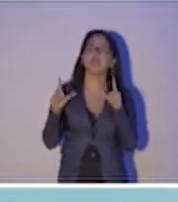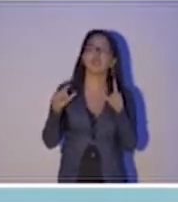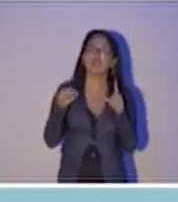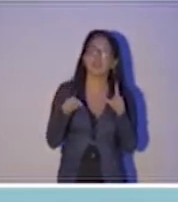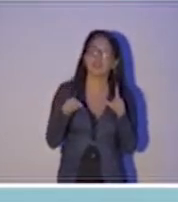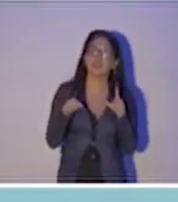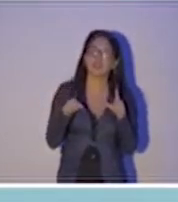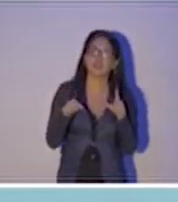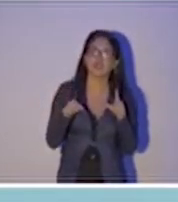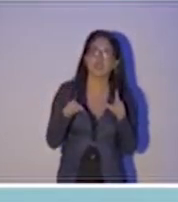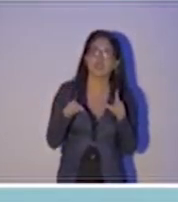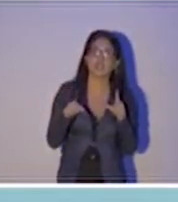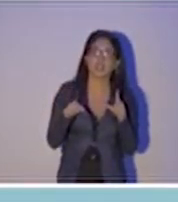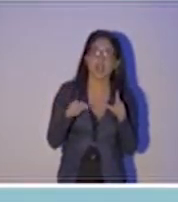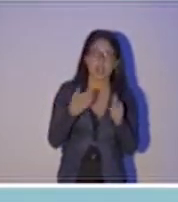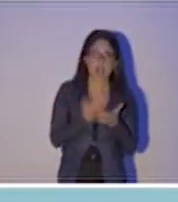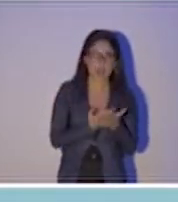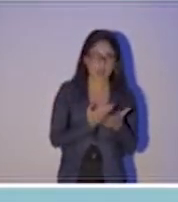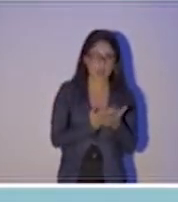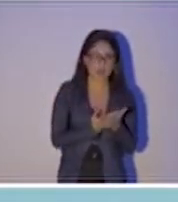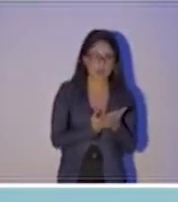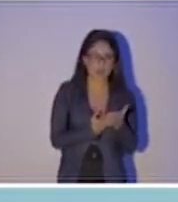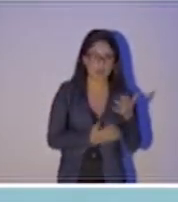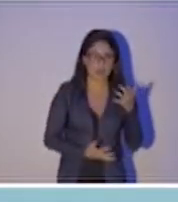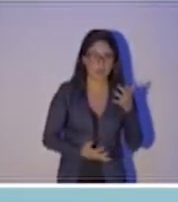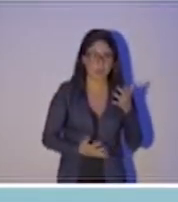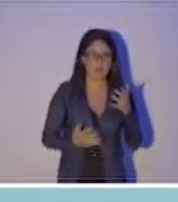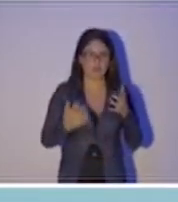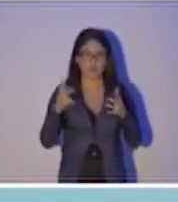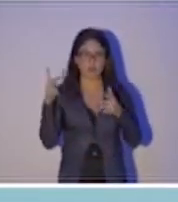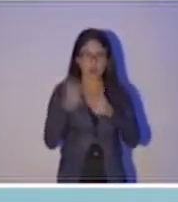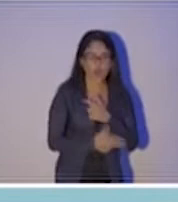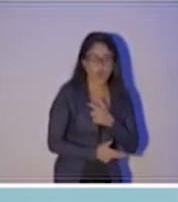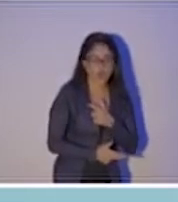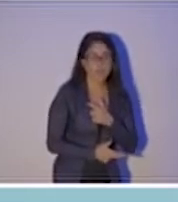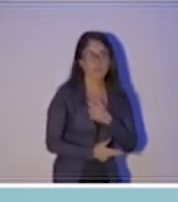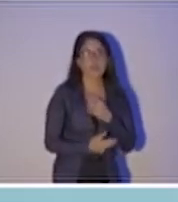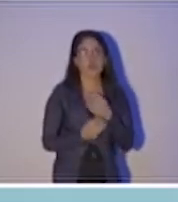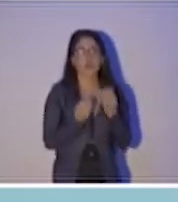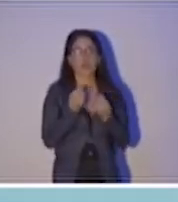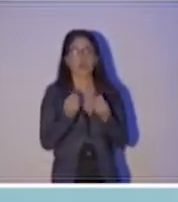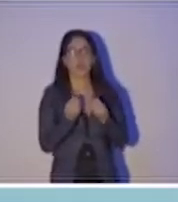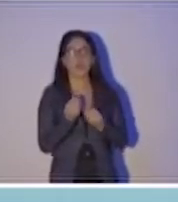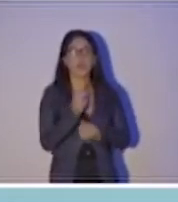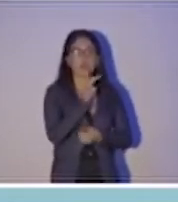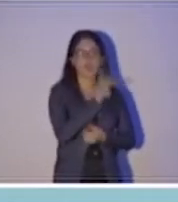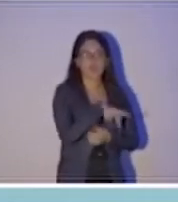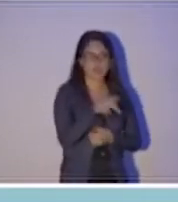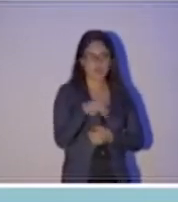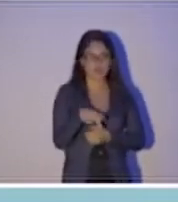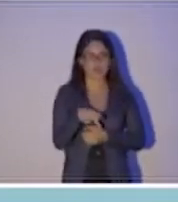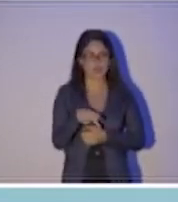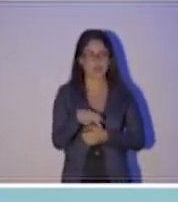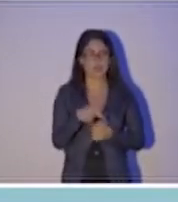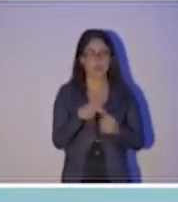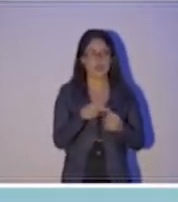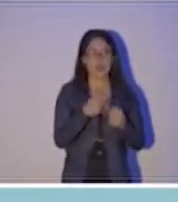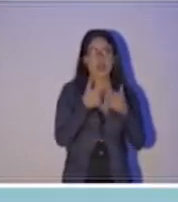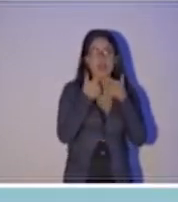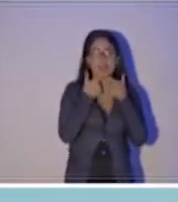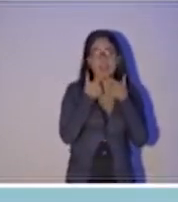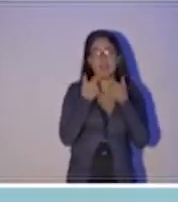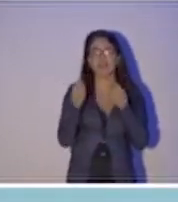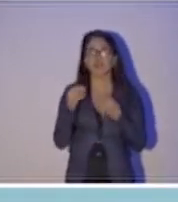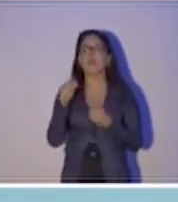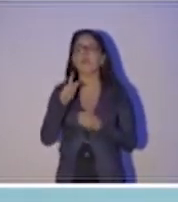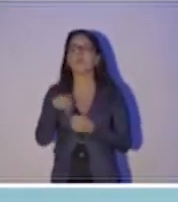quando a aula é interrompida, como os alunos ficam, e os alunos sorrindo, como o professor Rodolfo fica, e eu fazendo uma careta.